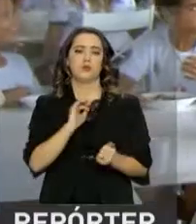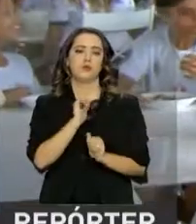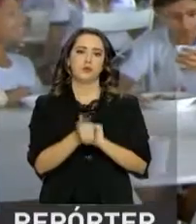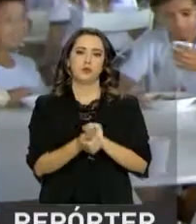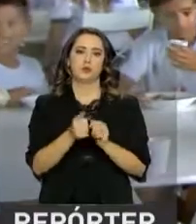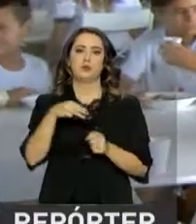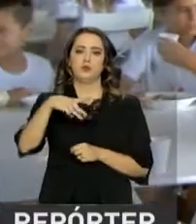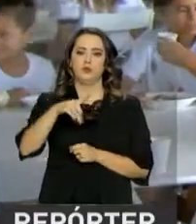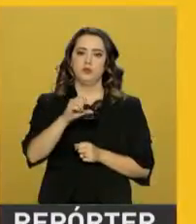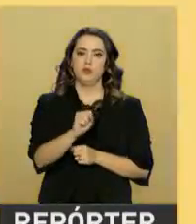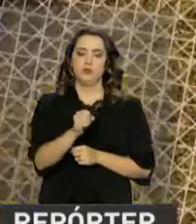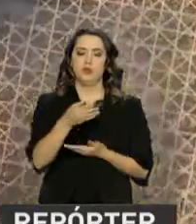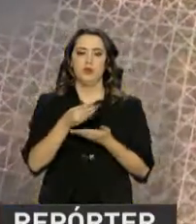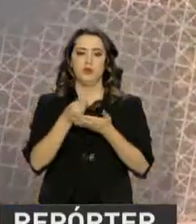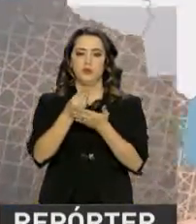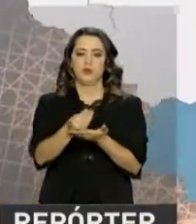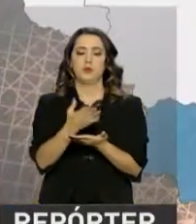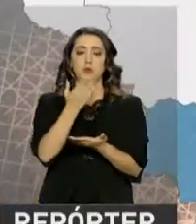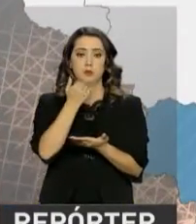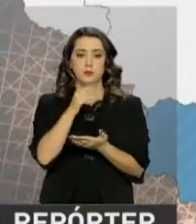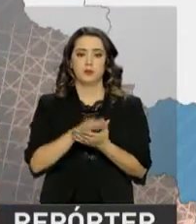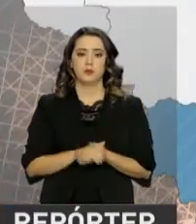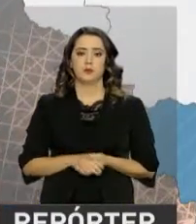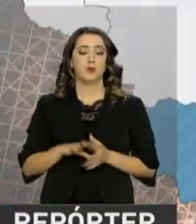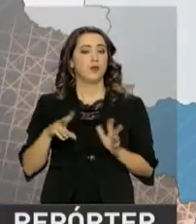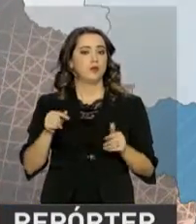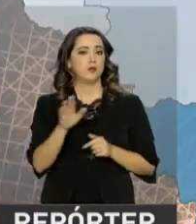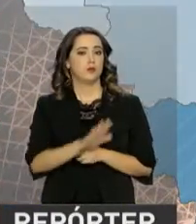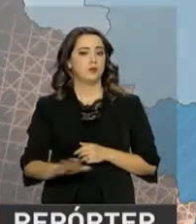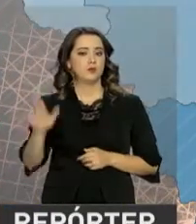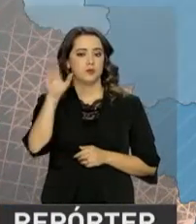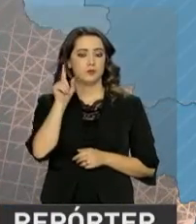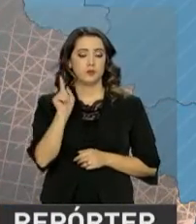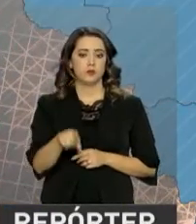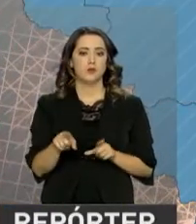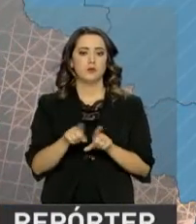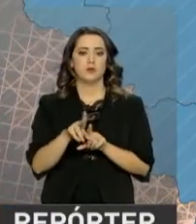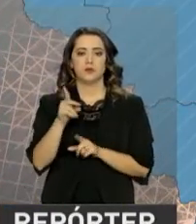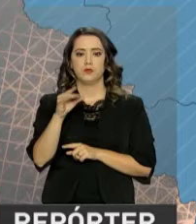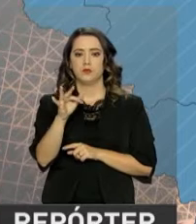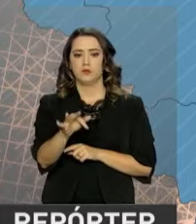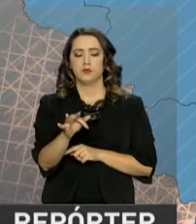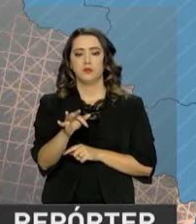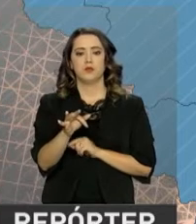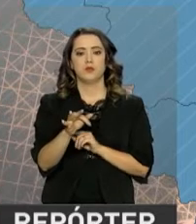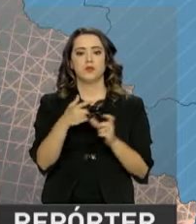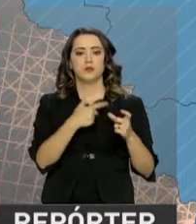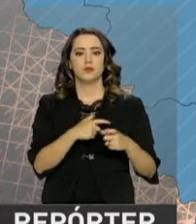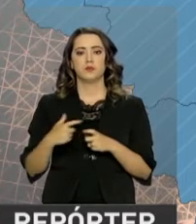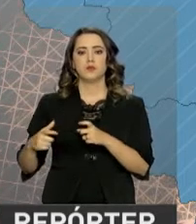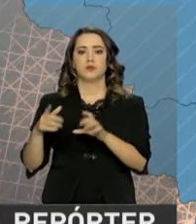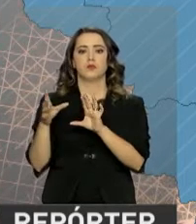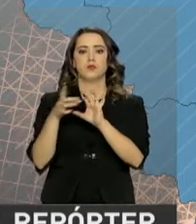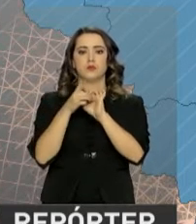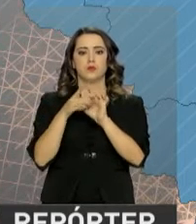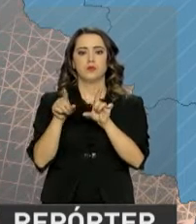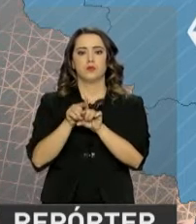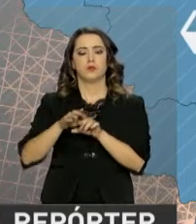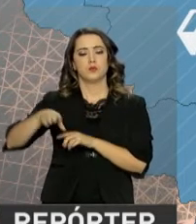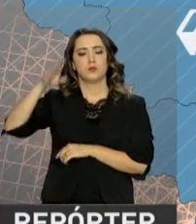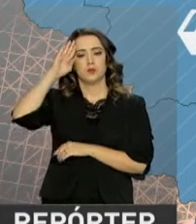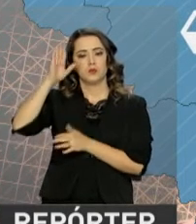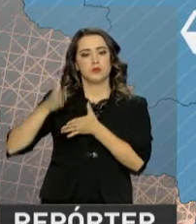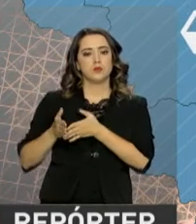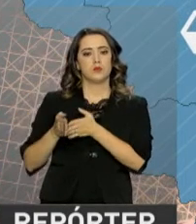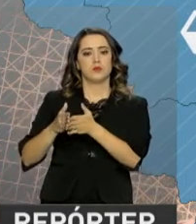Social entra com alimentação. O projeto está presente em todos os estados e no Distrito Federal, em instituições vinculadas à Marinha,